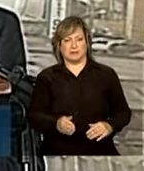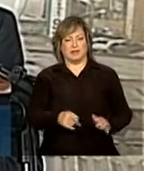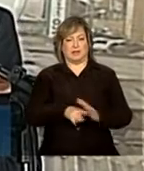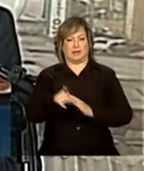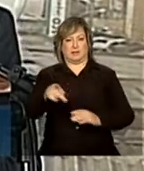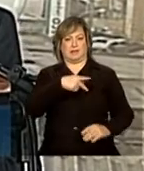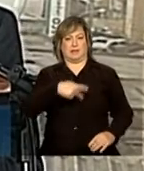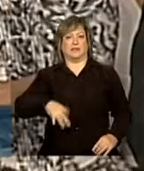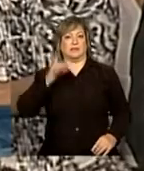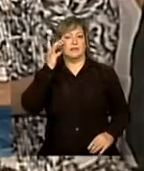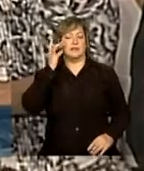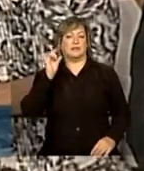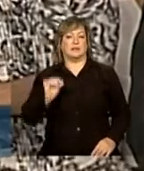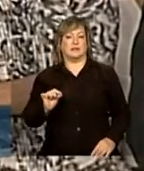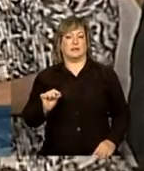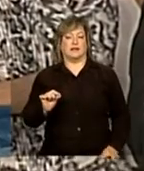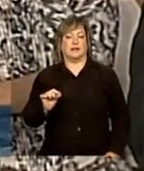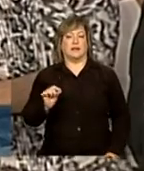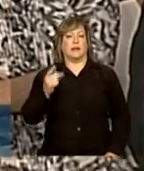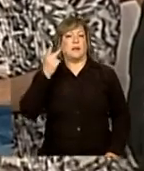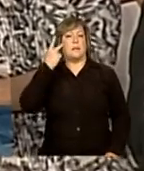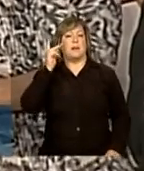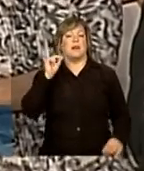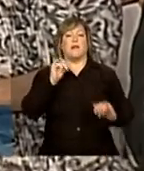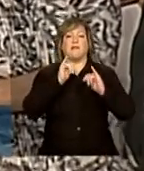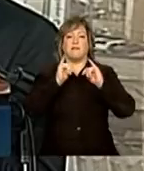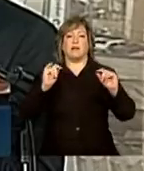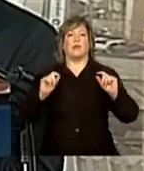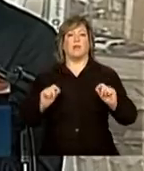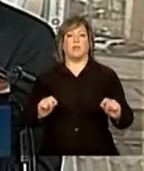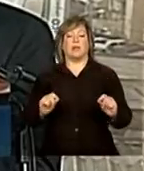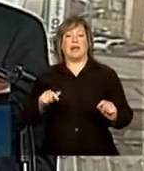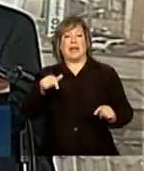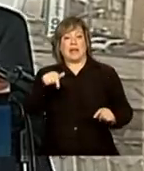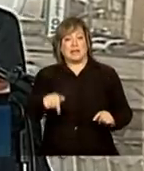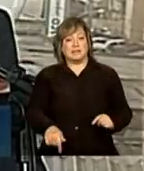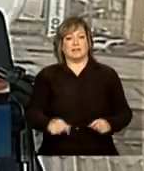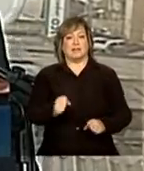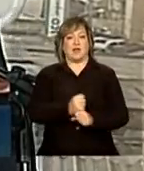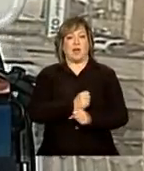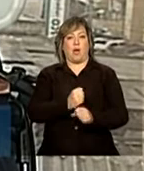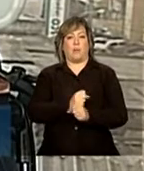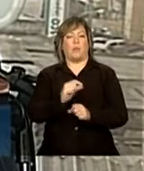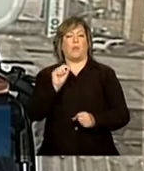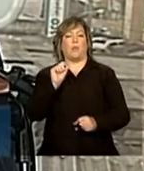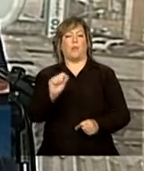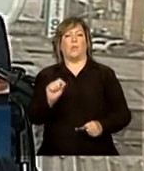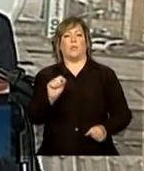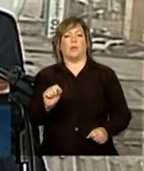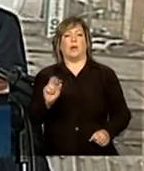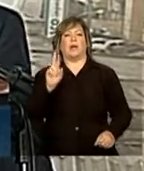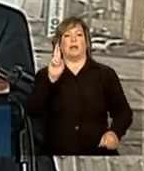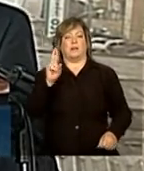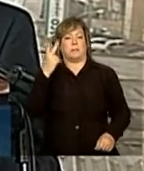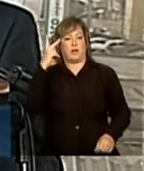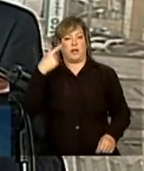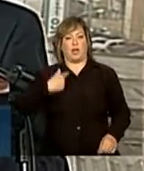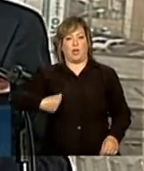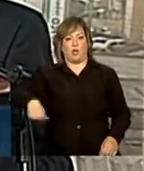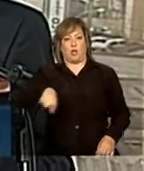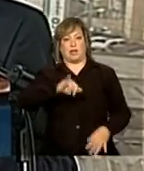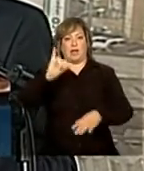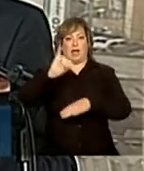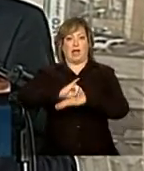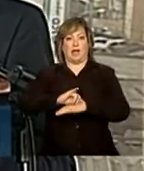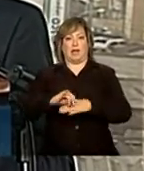Dilma, para traduzir o que essa obra representa para a nossa capital.